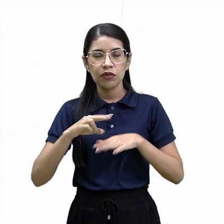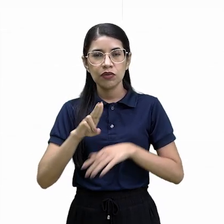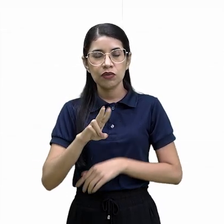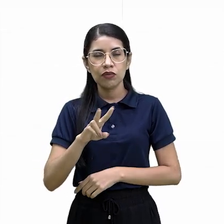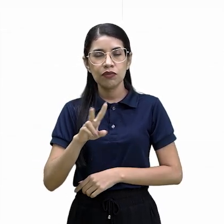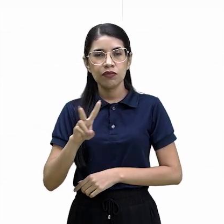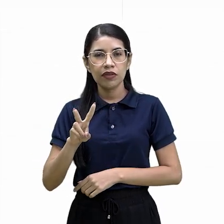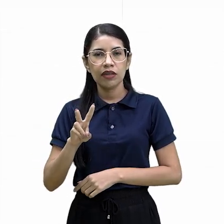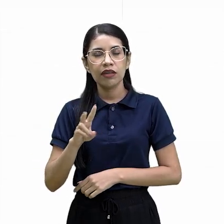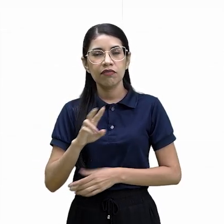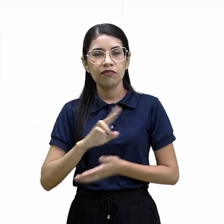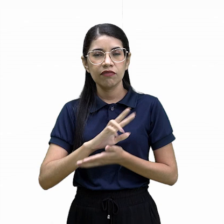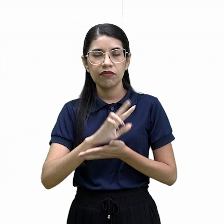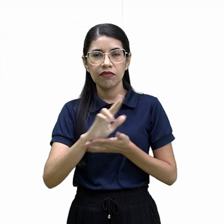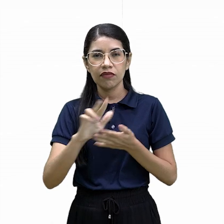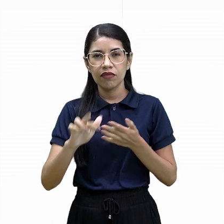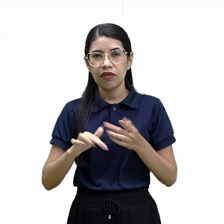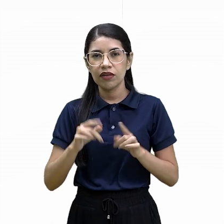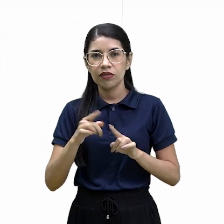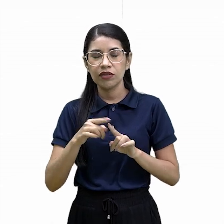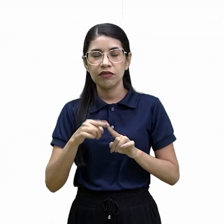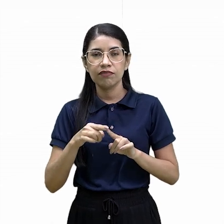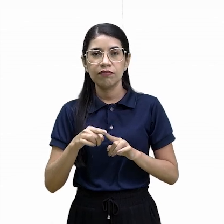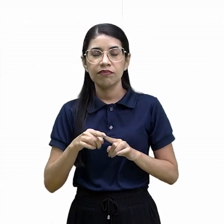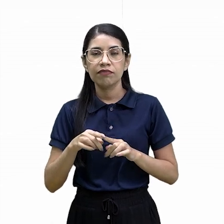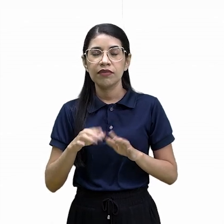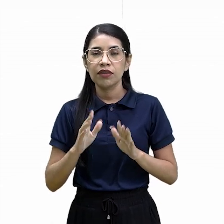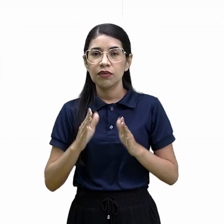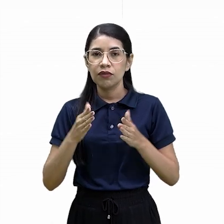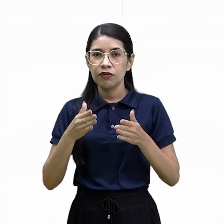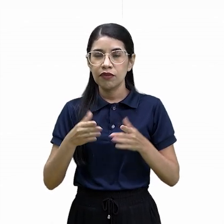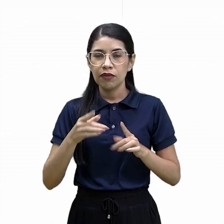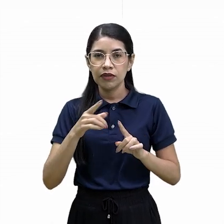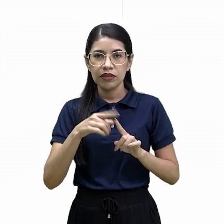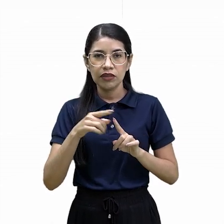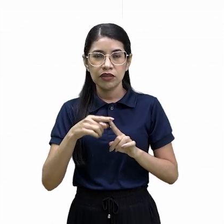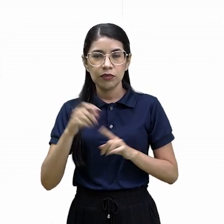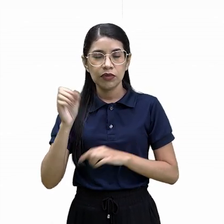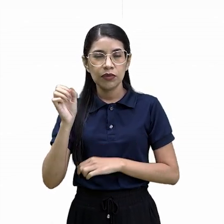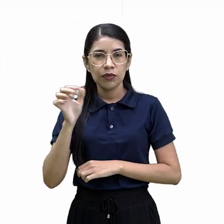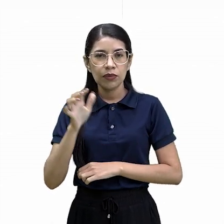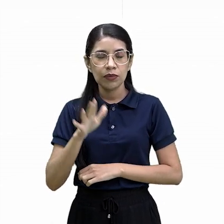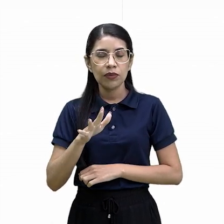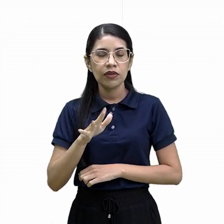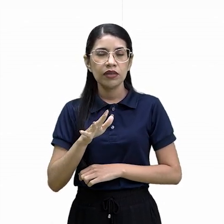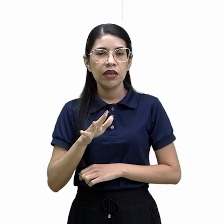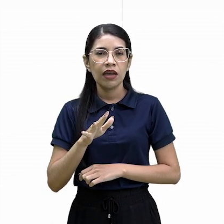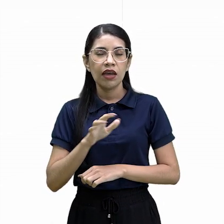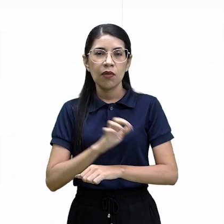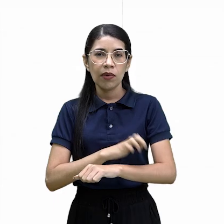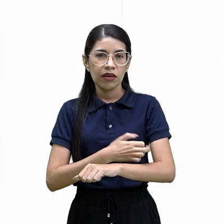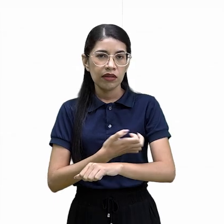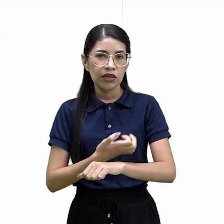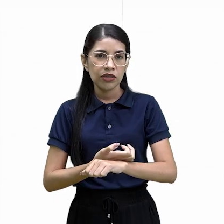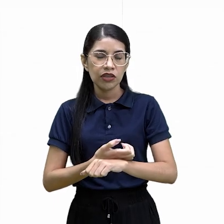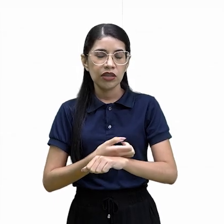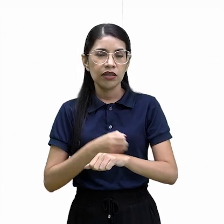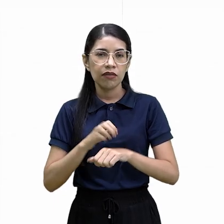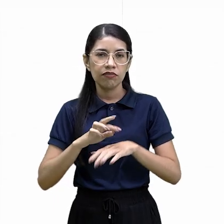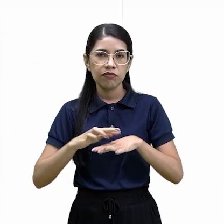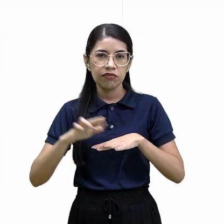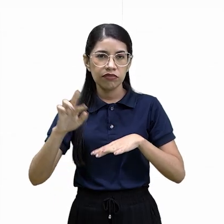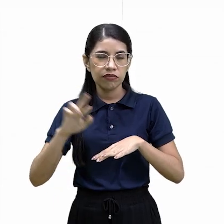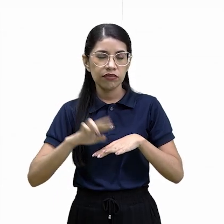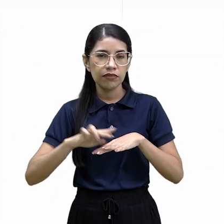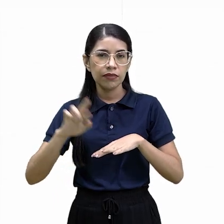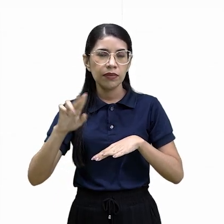e entre outros. E ao falarmos aí desta grandeza, que é uma forma de energia radiante, que